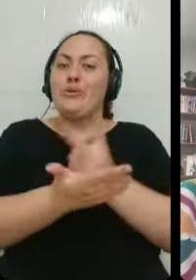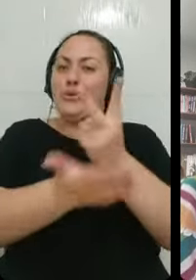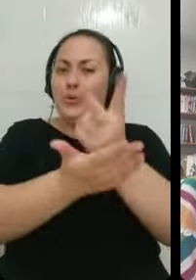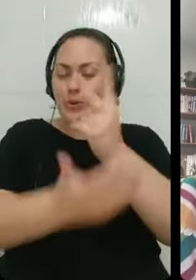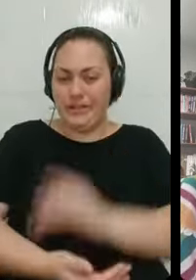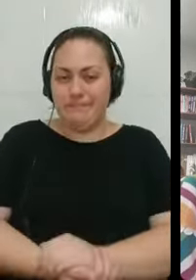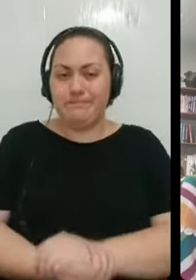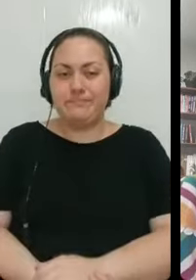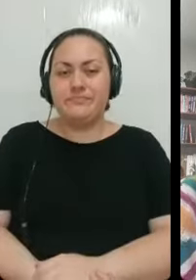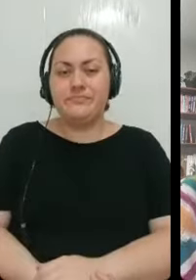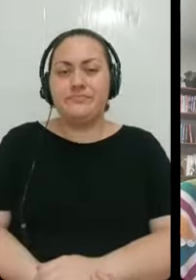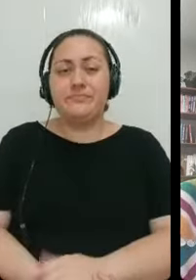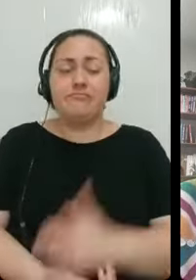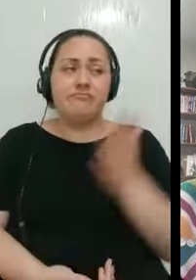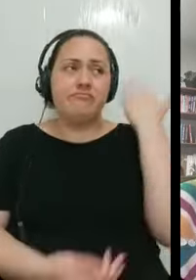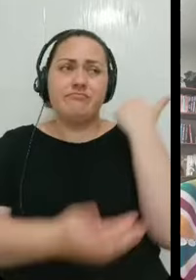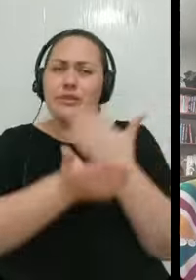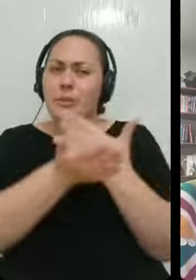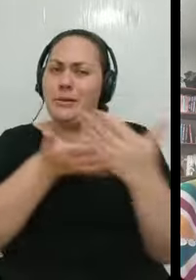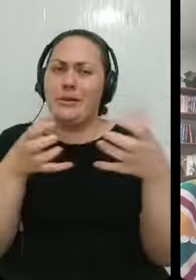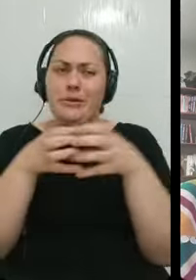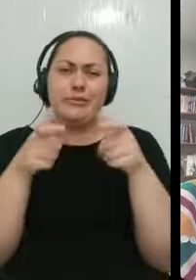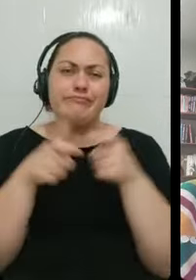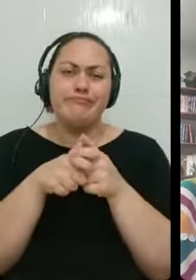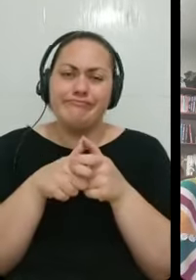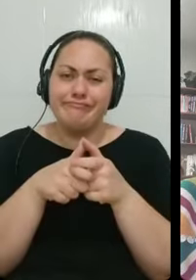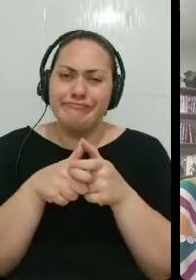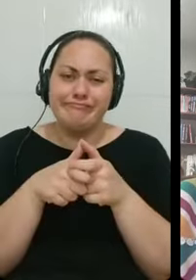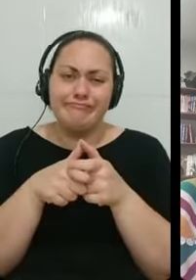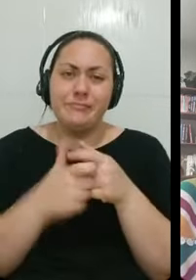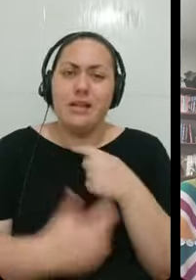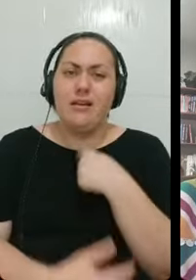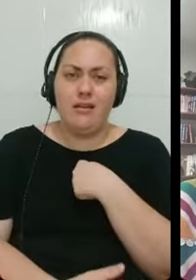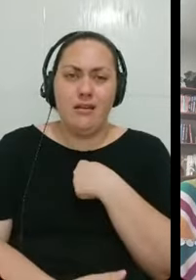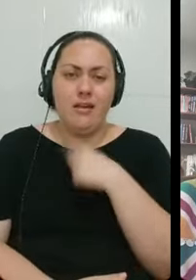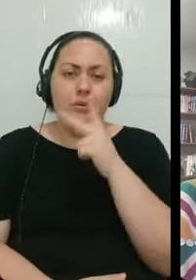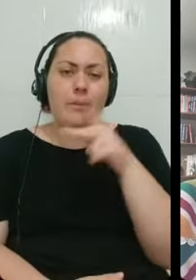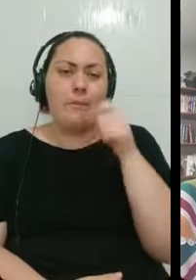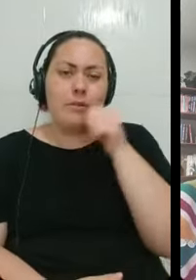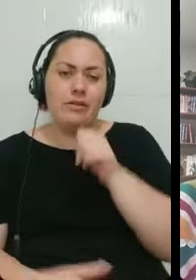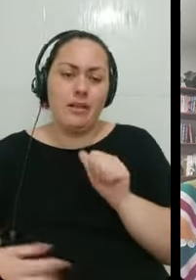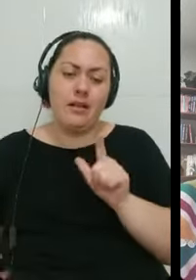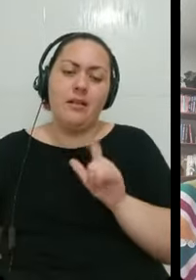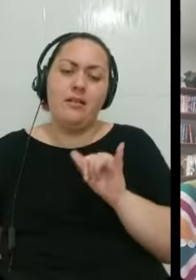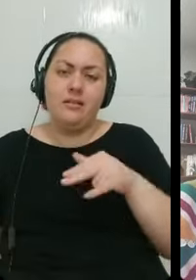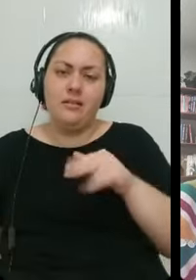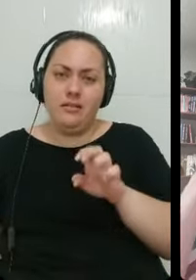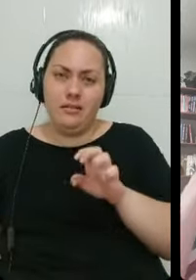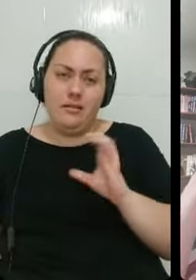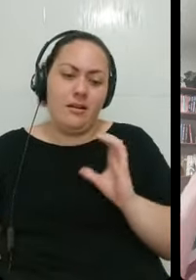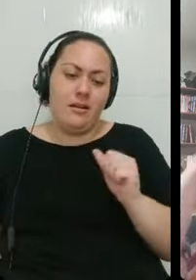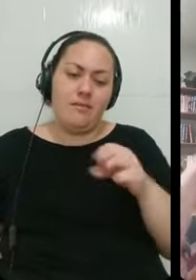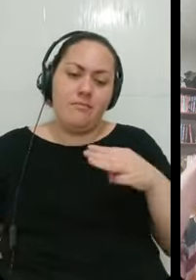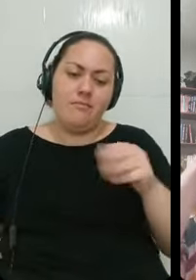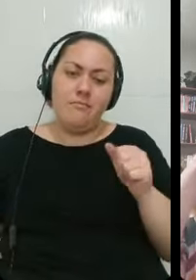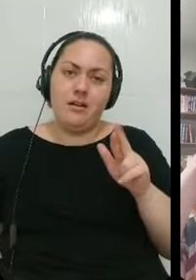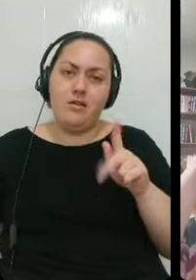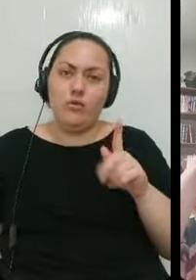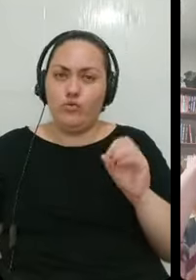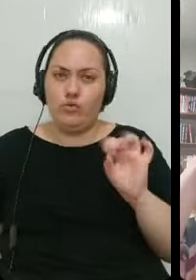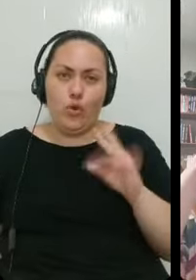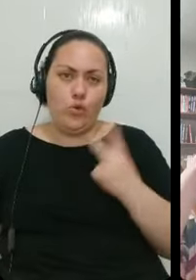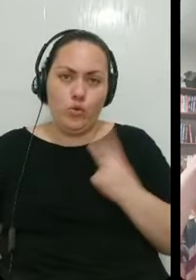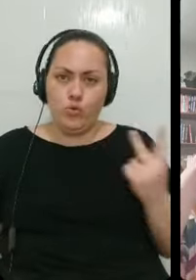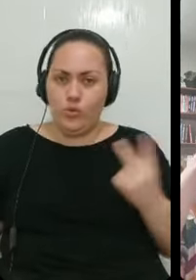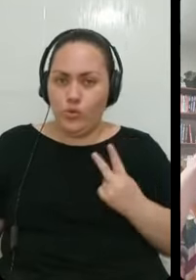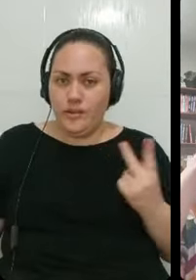gente começou com um grupo pequeno, a gente começou, eu e a professora Aline Camargo, né? Nós duas, né?